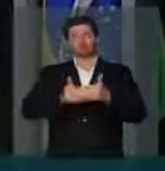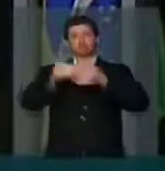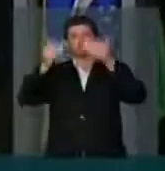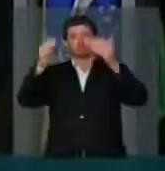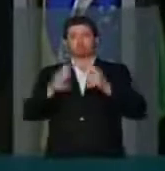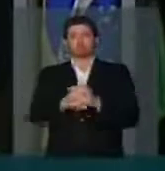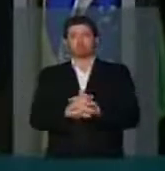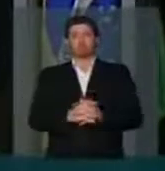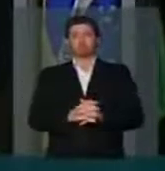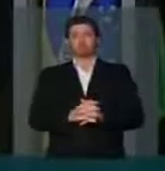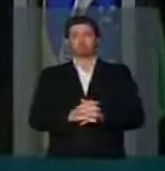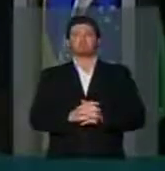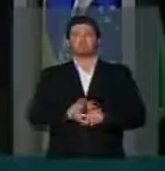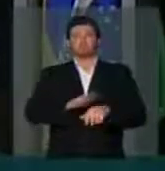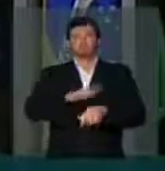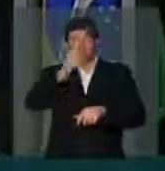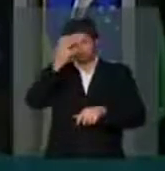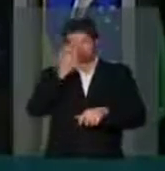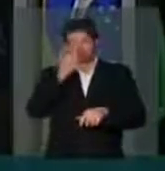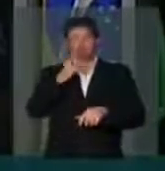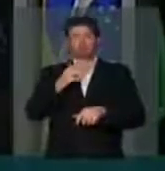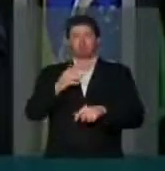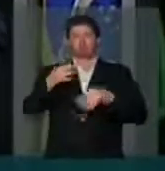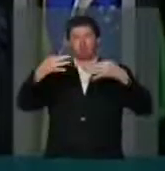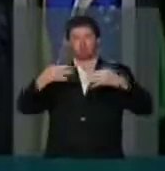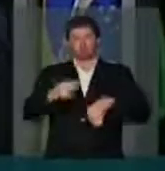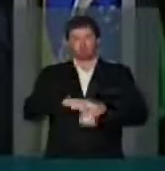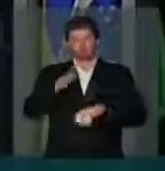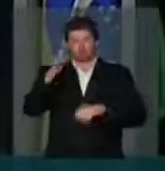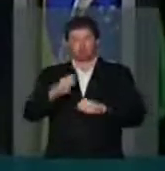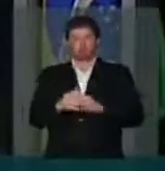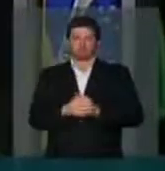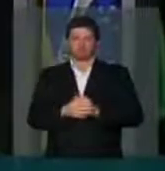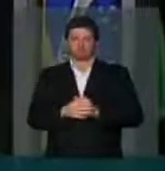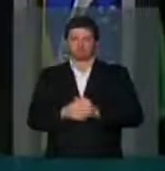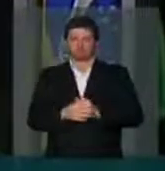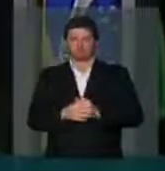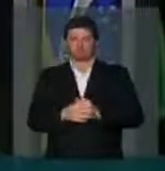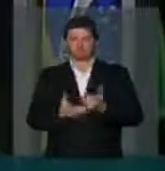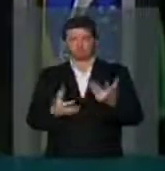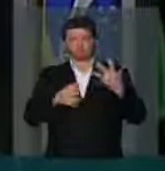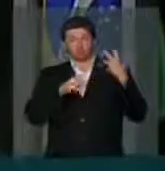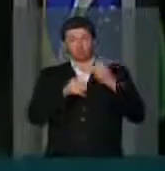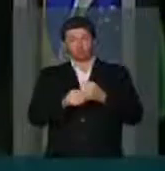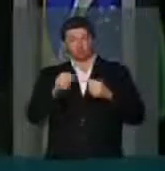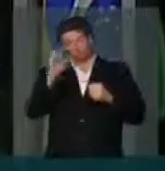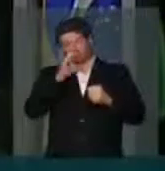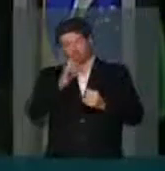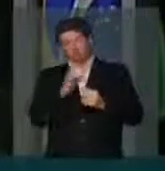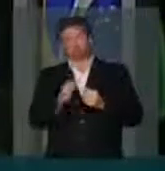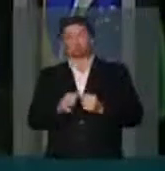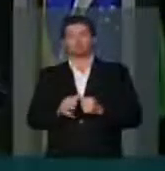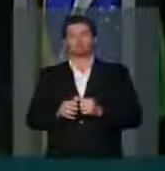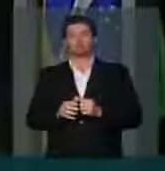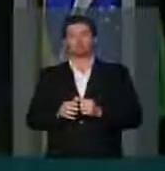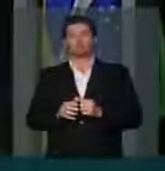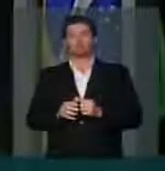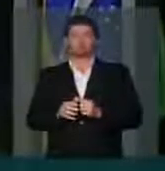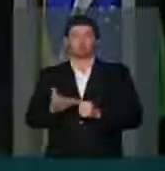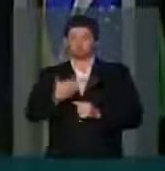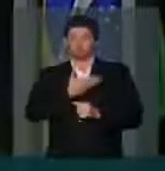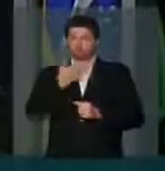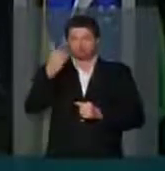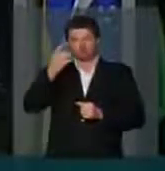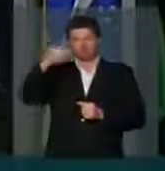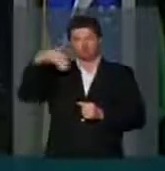uma maneira mais séria, mais correta e com governo. Um resgate rapidamente, caro